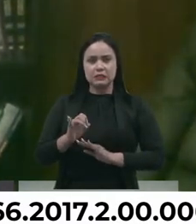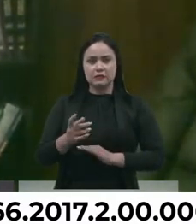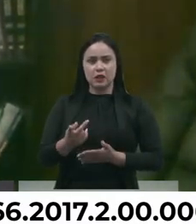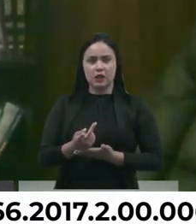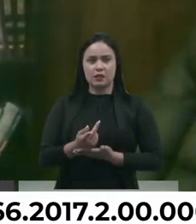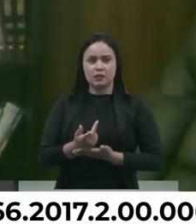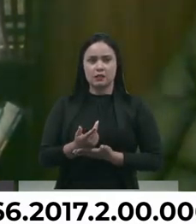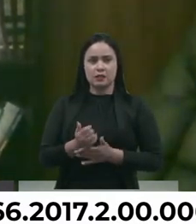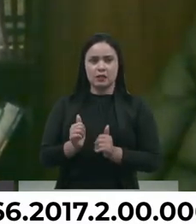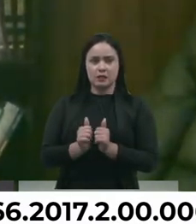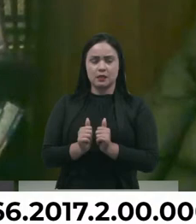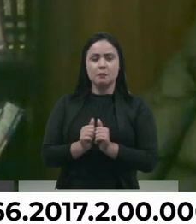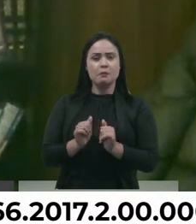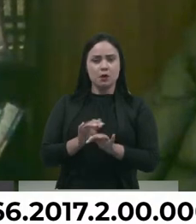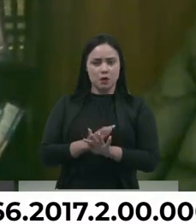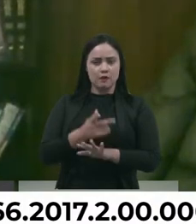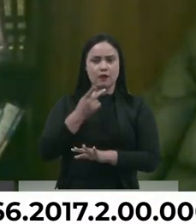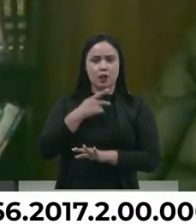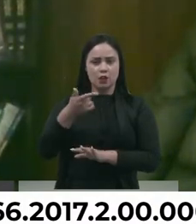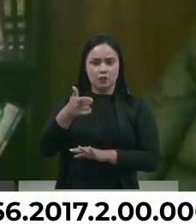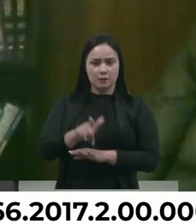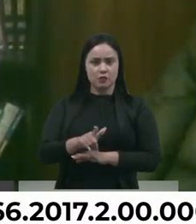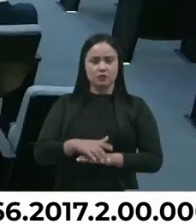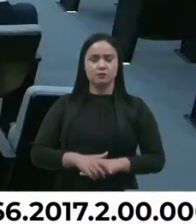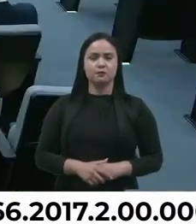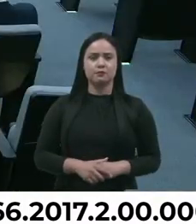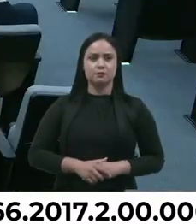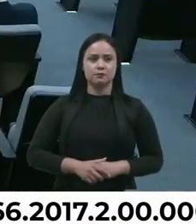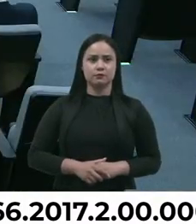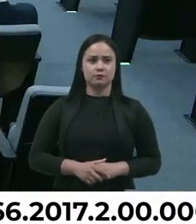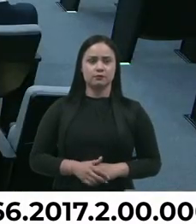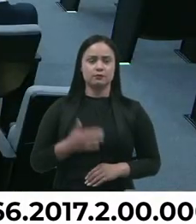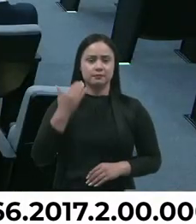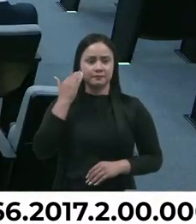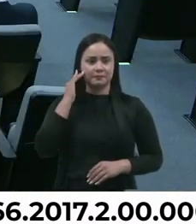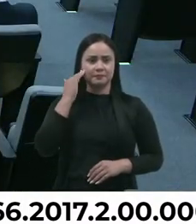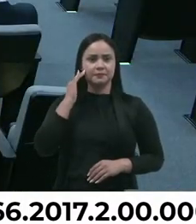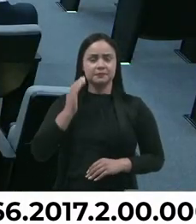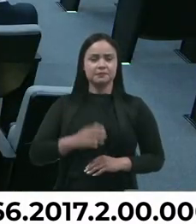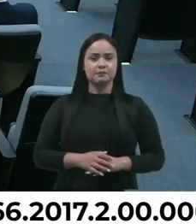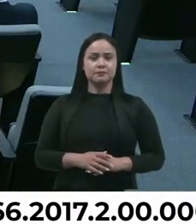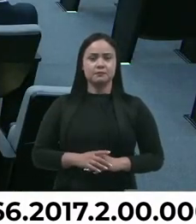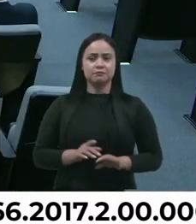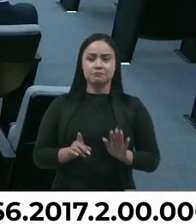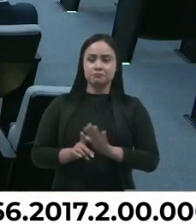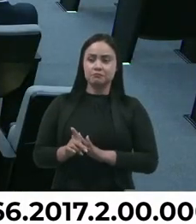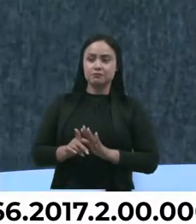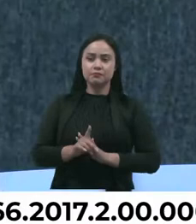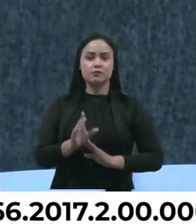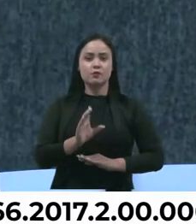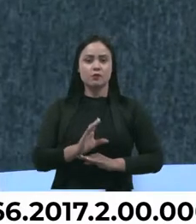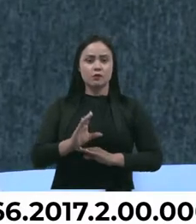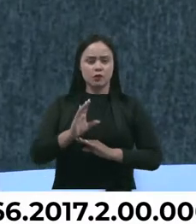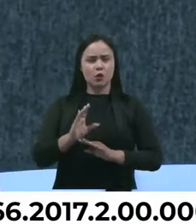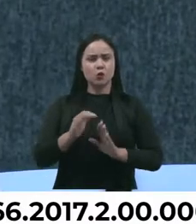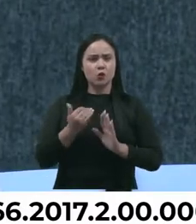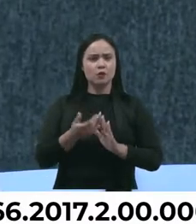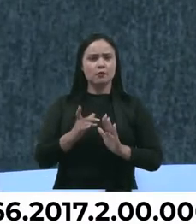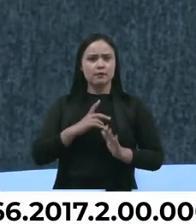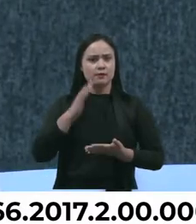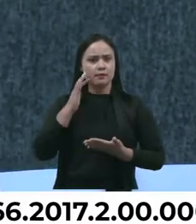caso, eu estarei pronto para sustentar novamente sobre a prescrição. Compreendo. Consulto os conselheiros, todos têm